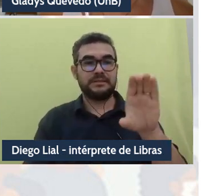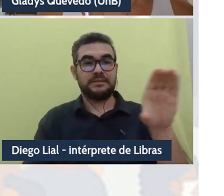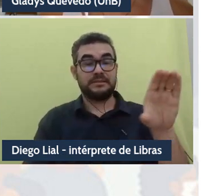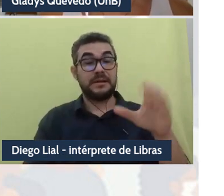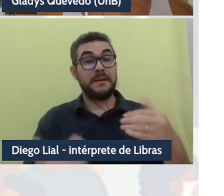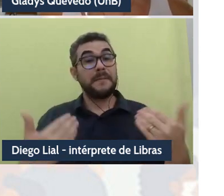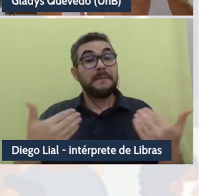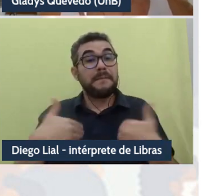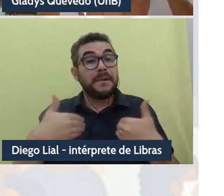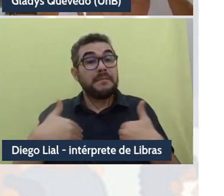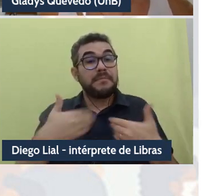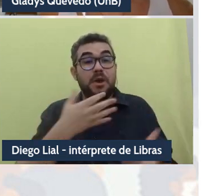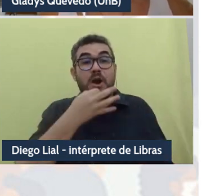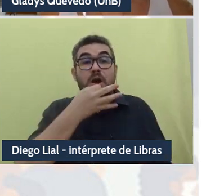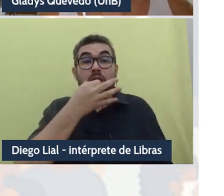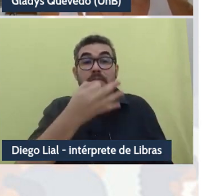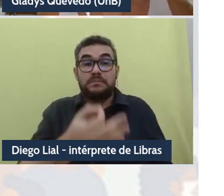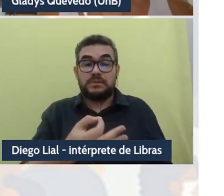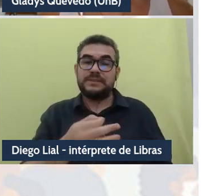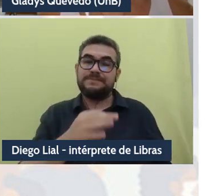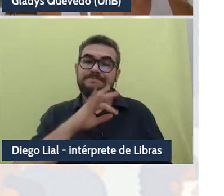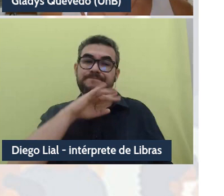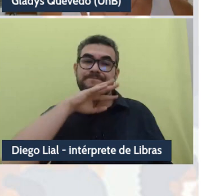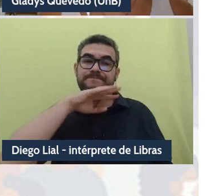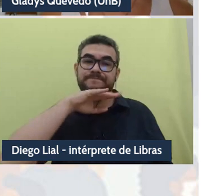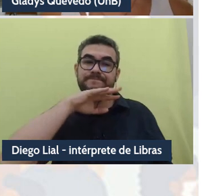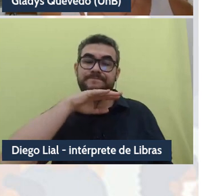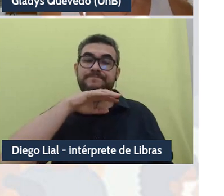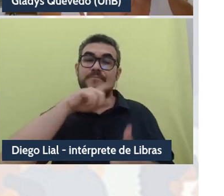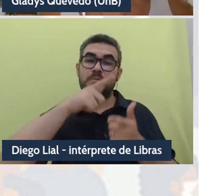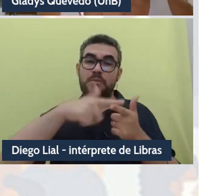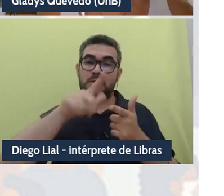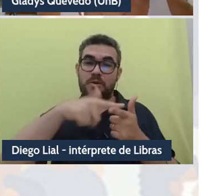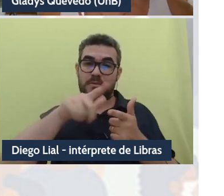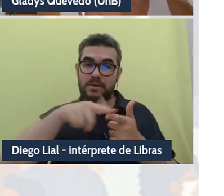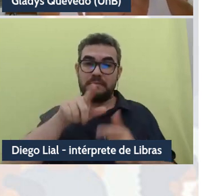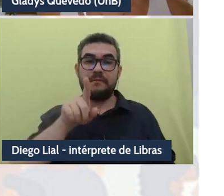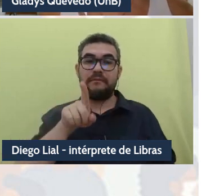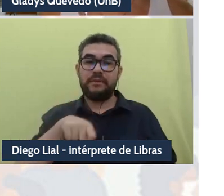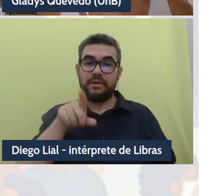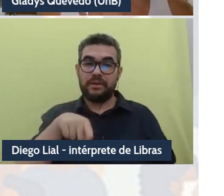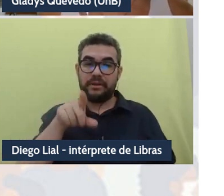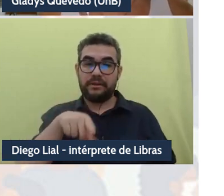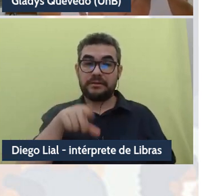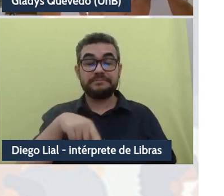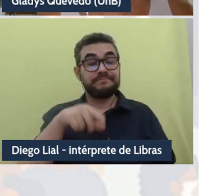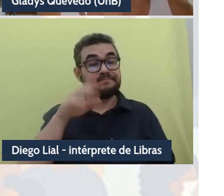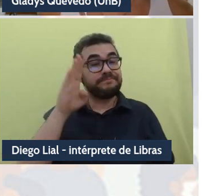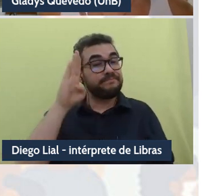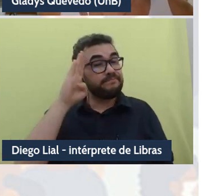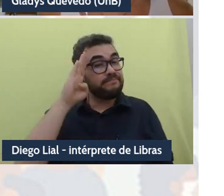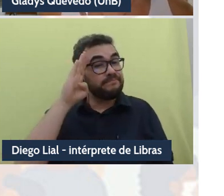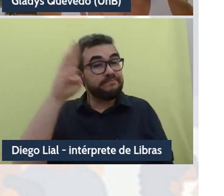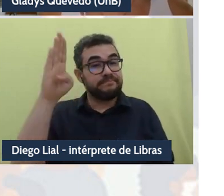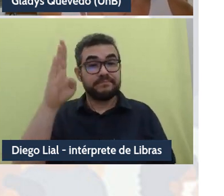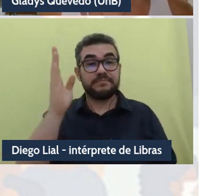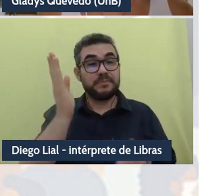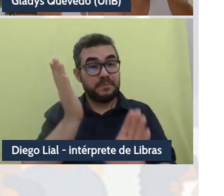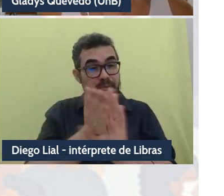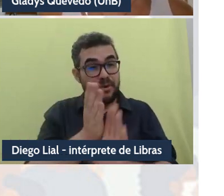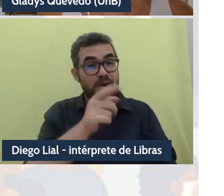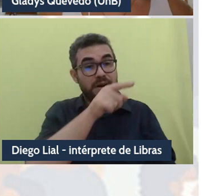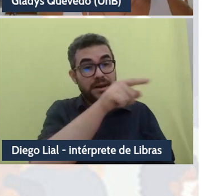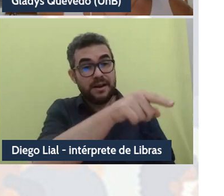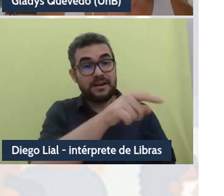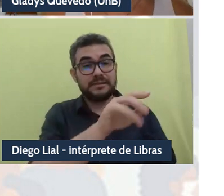pouco problemático por uma série de questões, principalmente devido aos eixos que a BNCC privilegia,